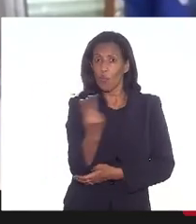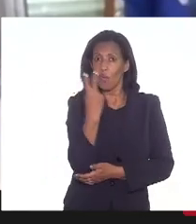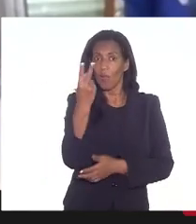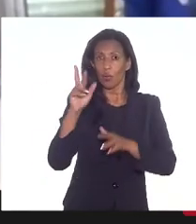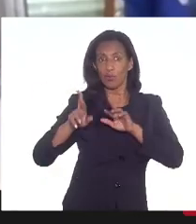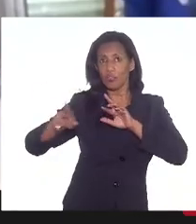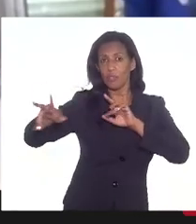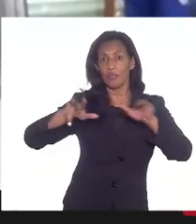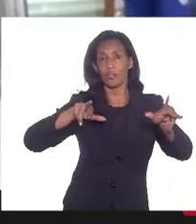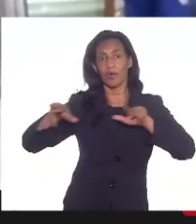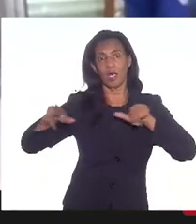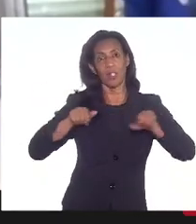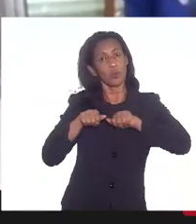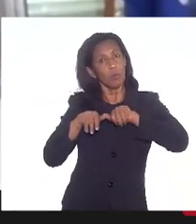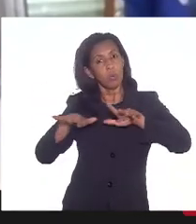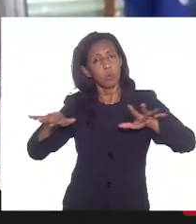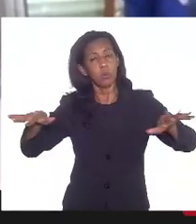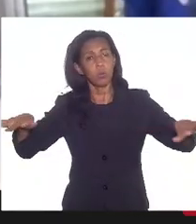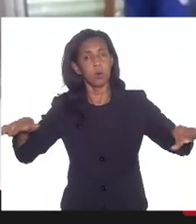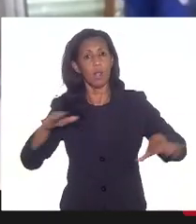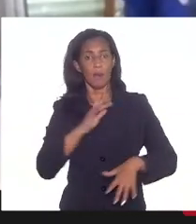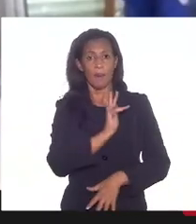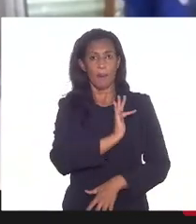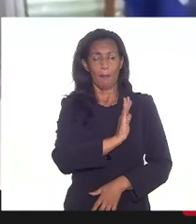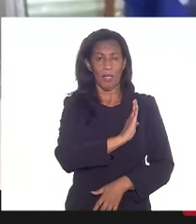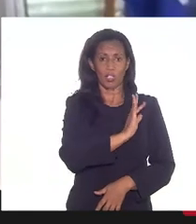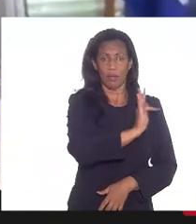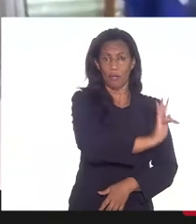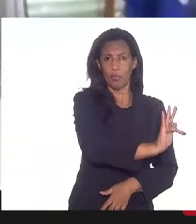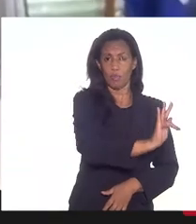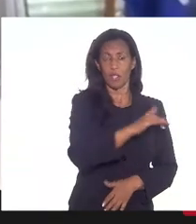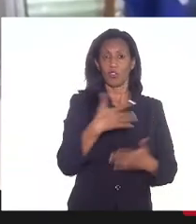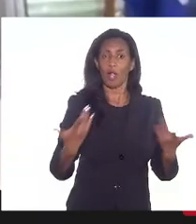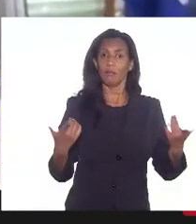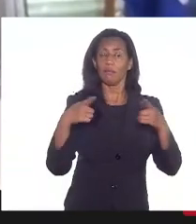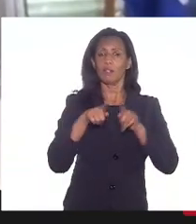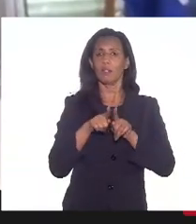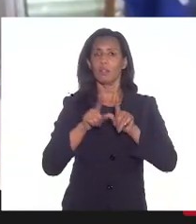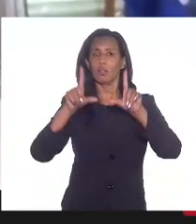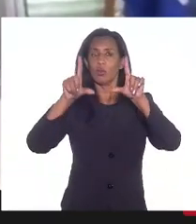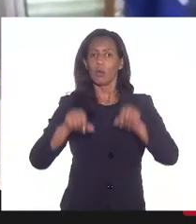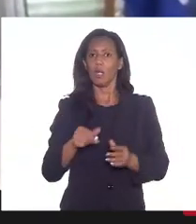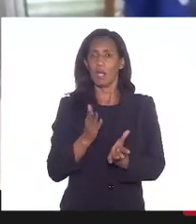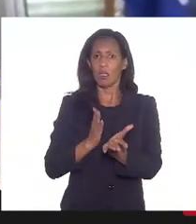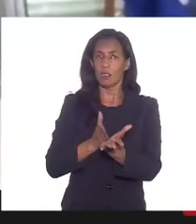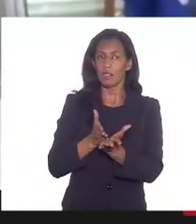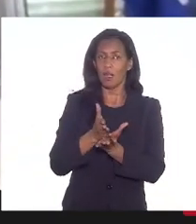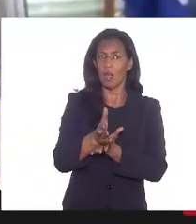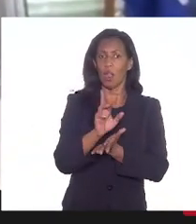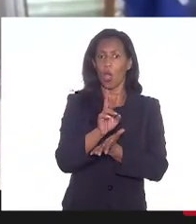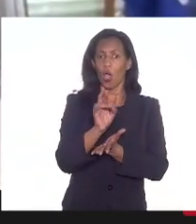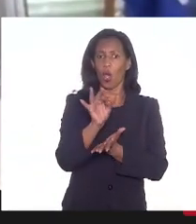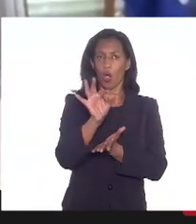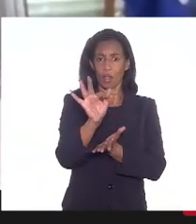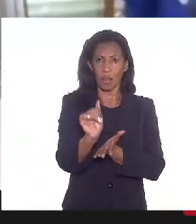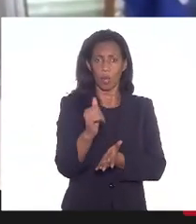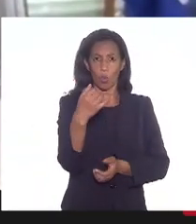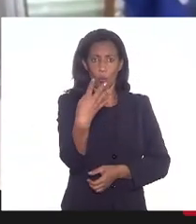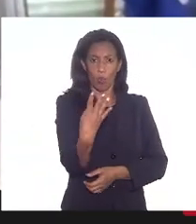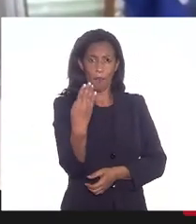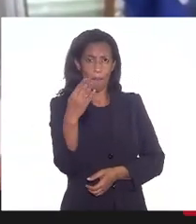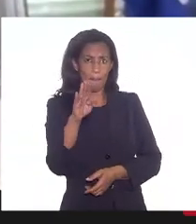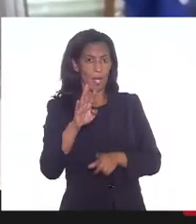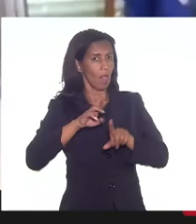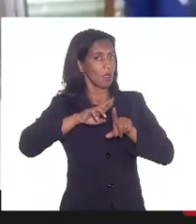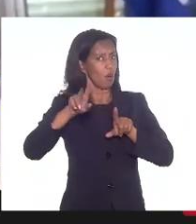de gás pela distribuição na Baixada Fluminense, até para viabilizar essa rota 4B que a gente está discutindo, e não ir para